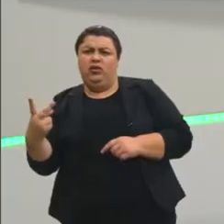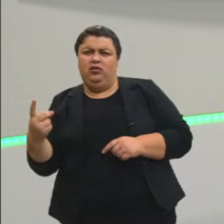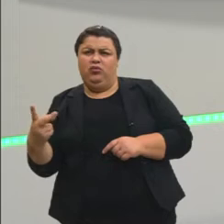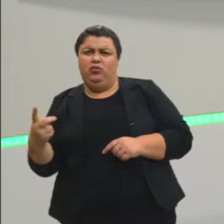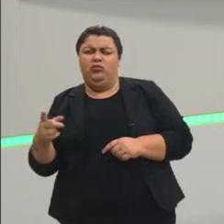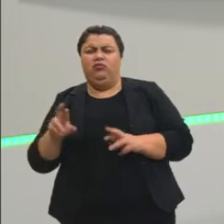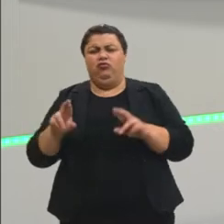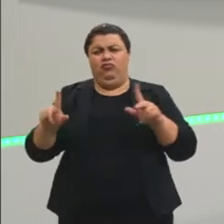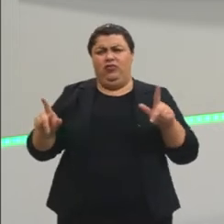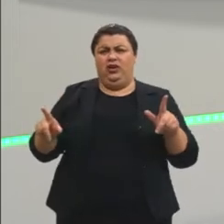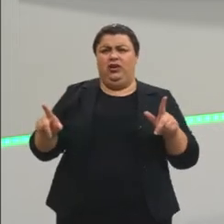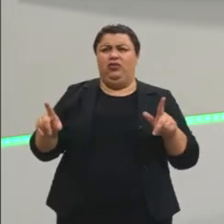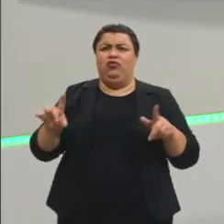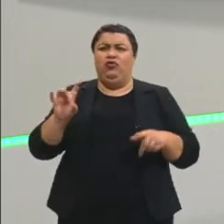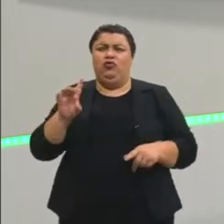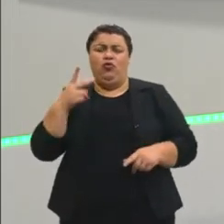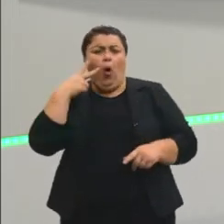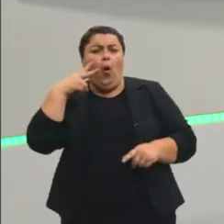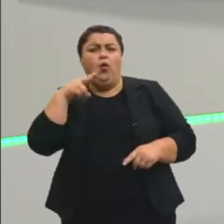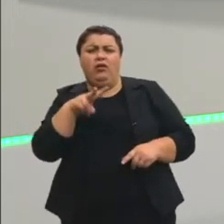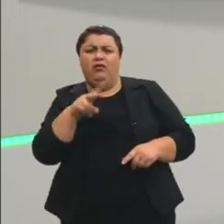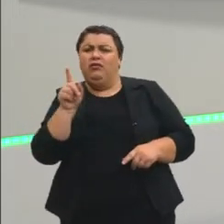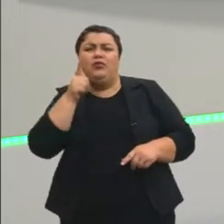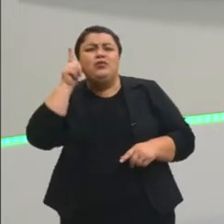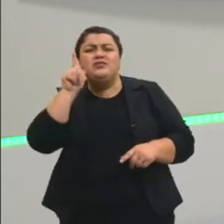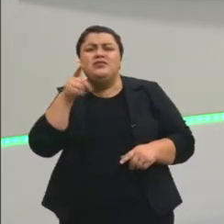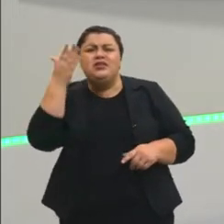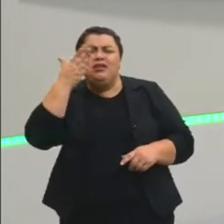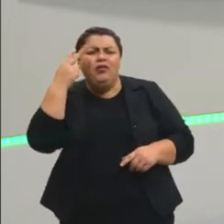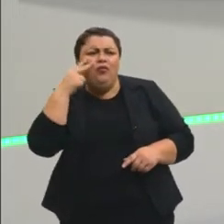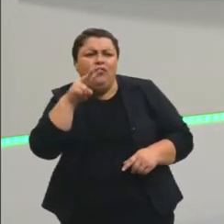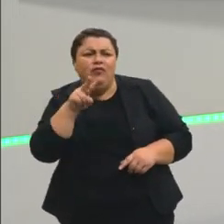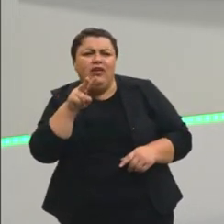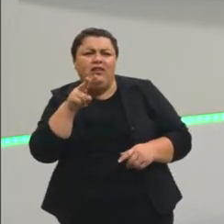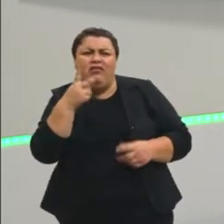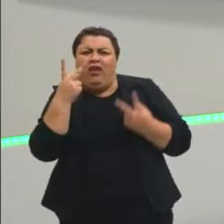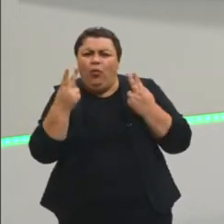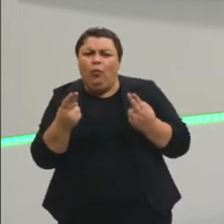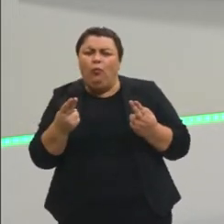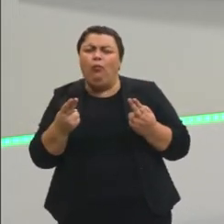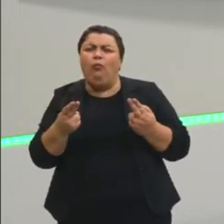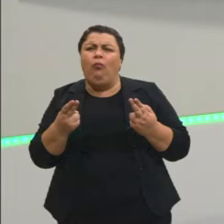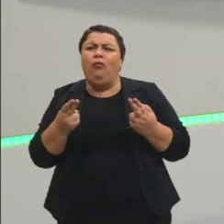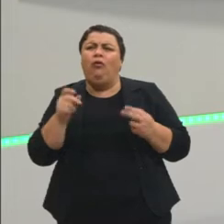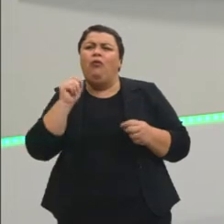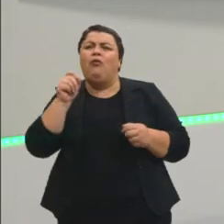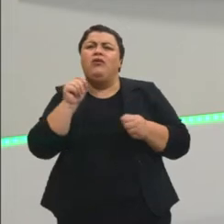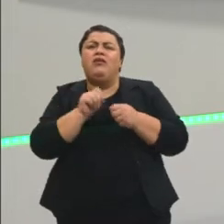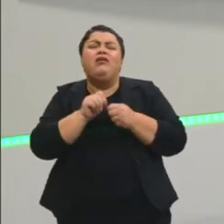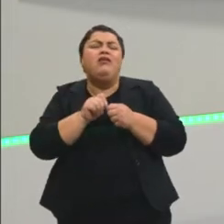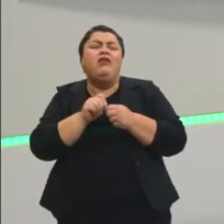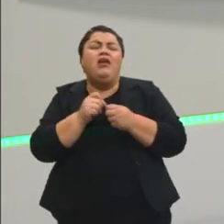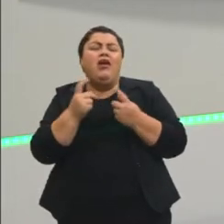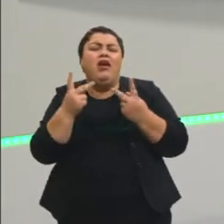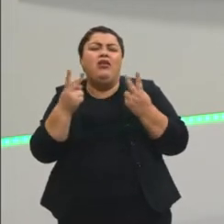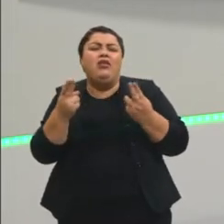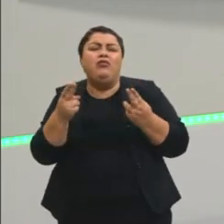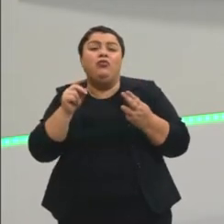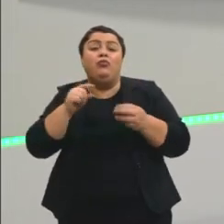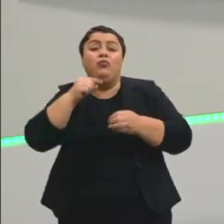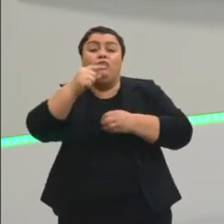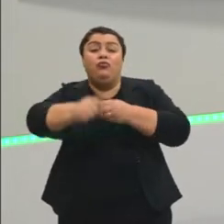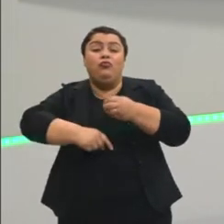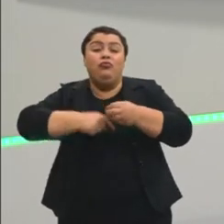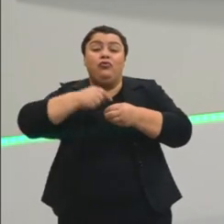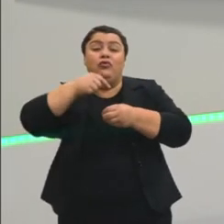totalmente diferente só olhando esses dois eu não consigo enxergar só ser menos é porque o que que é semelhante ao número de nêutrons